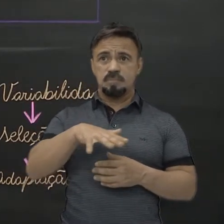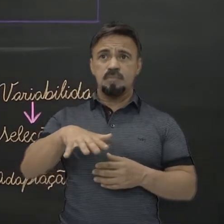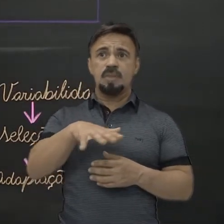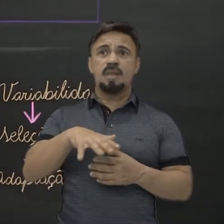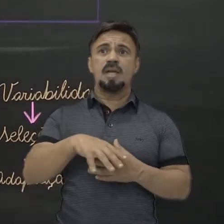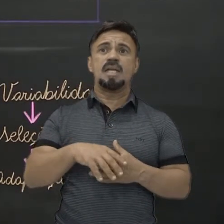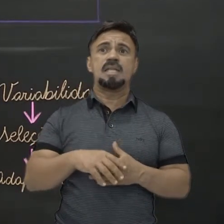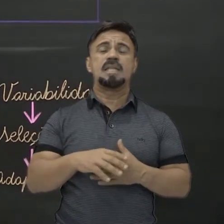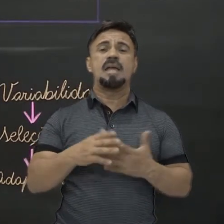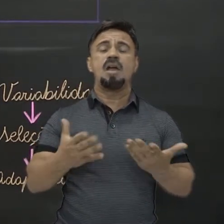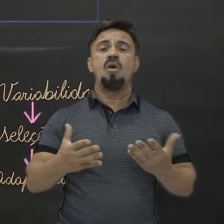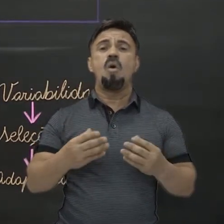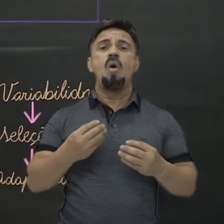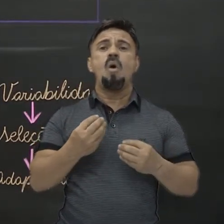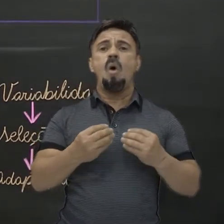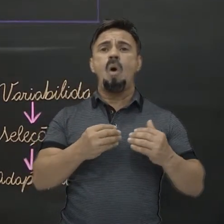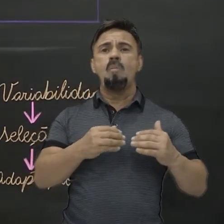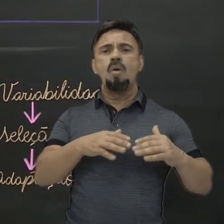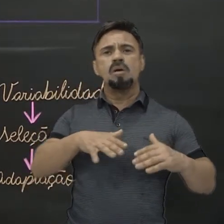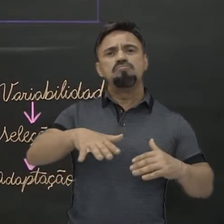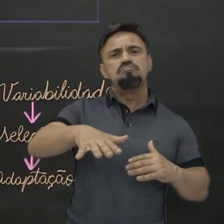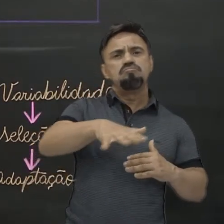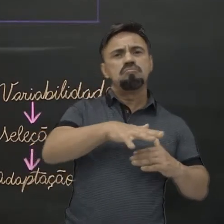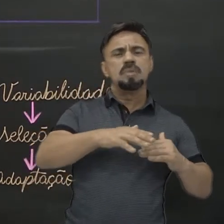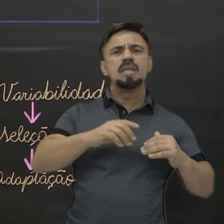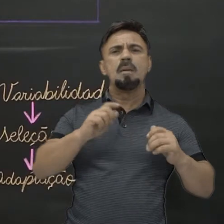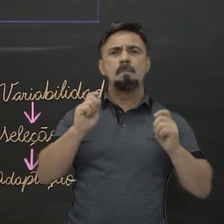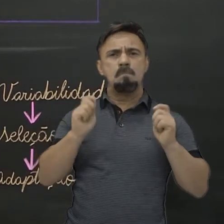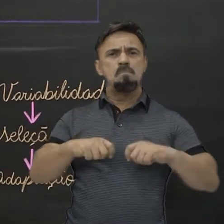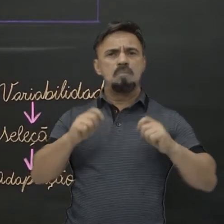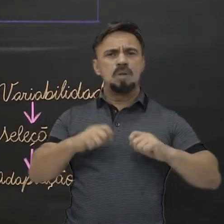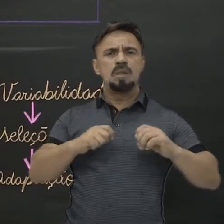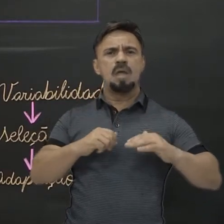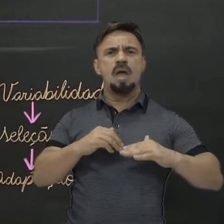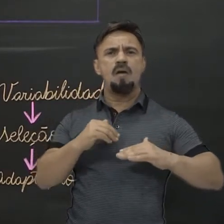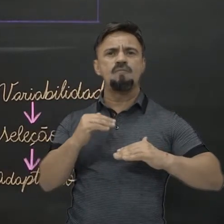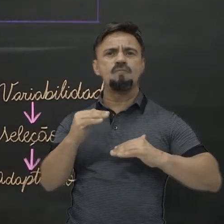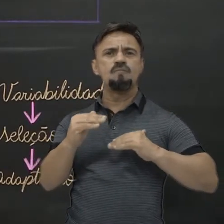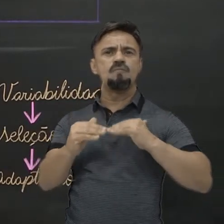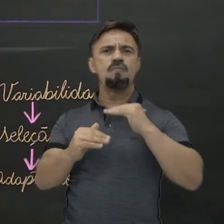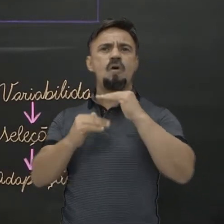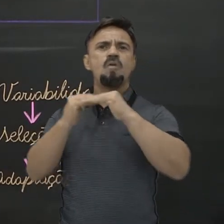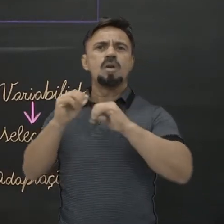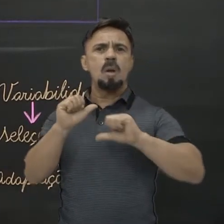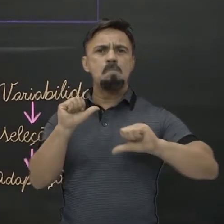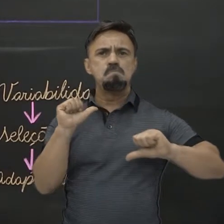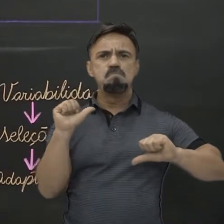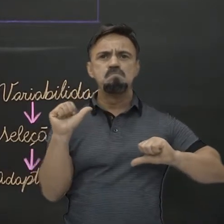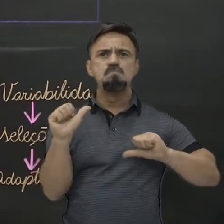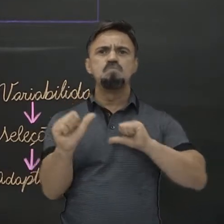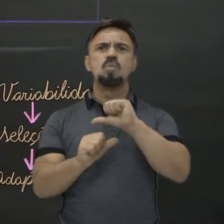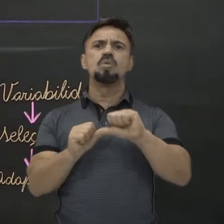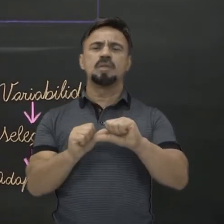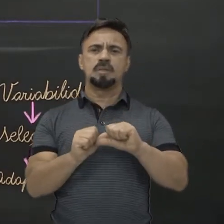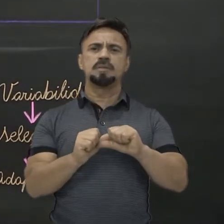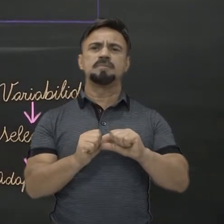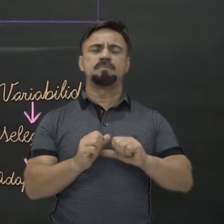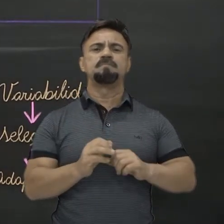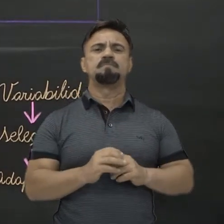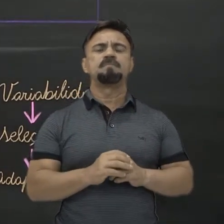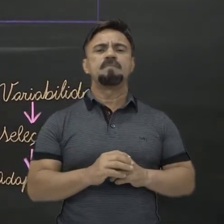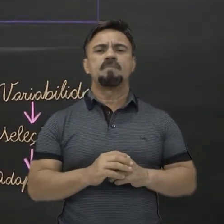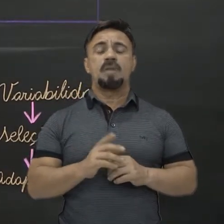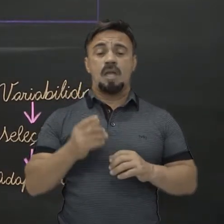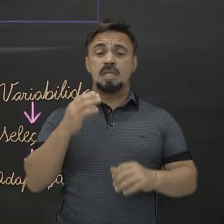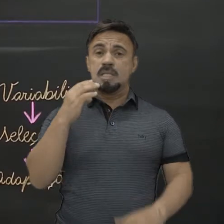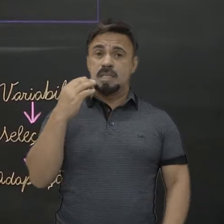ali determinando para que esse ser pudesse ter essa evolução aí interna, essa mudança interna. Essa